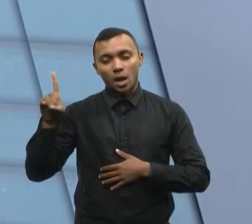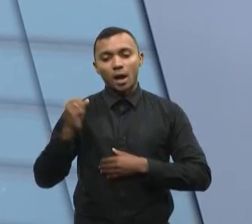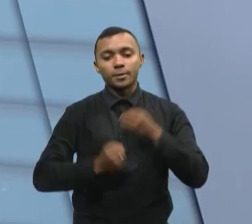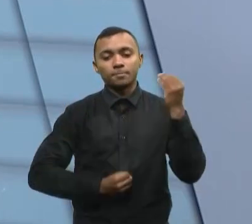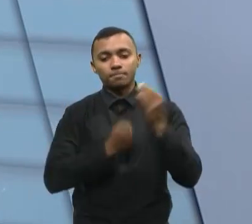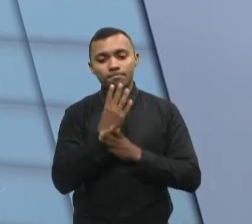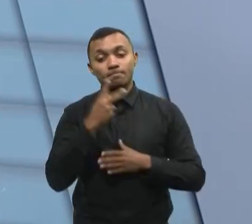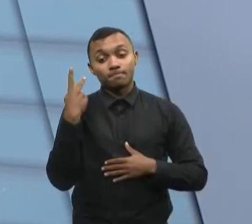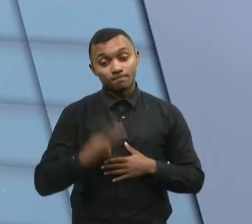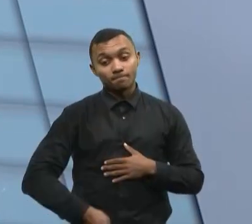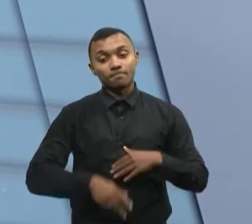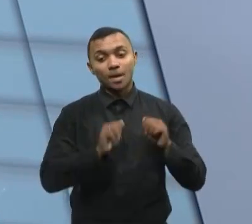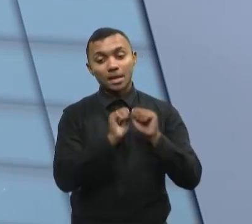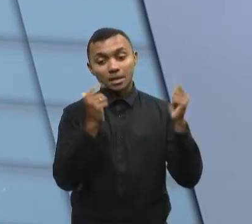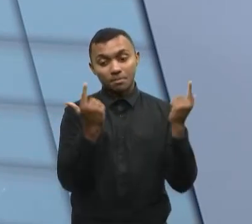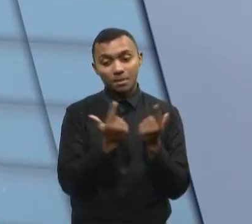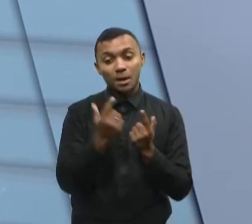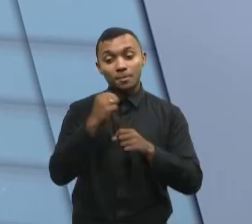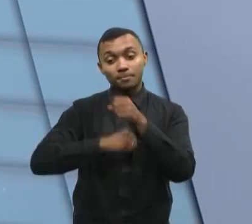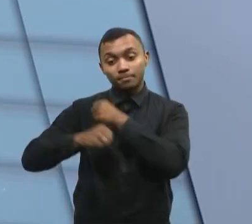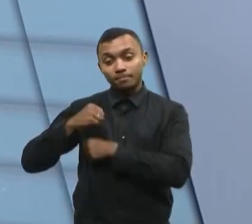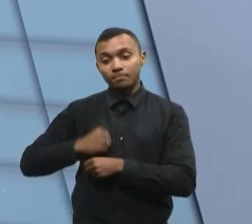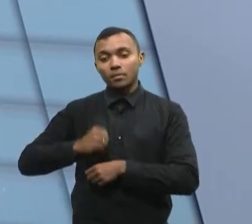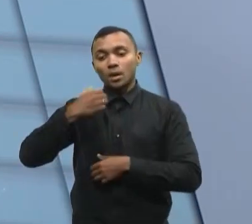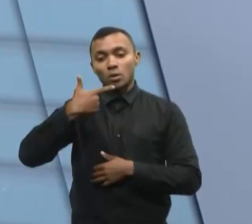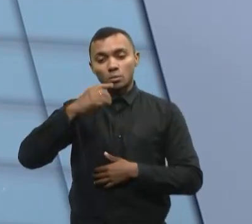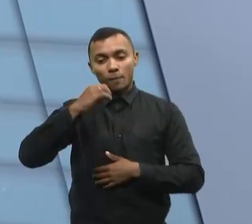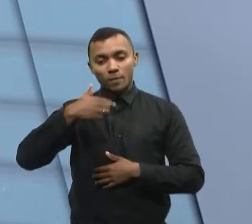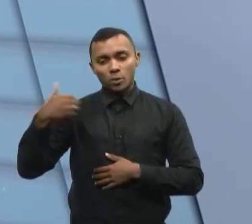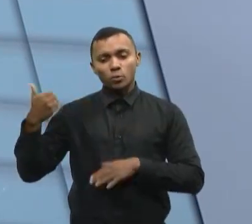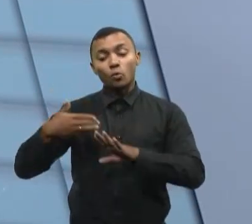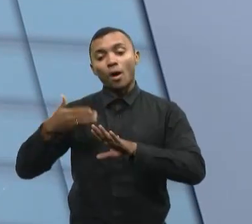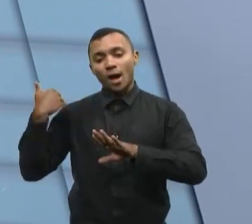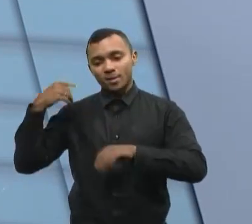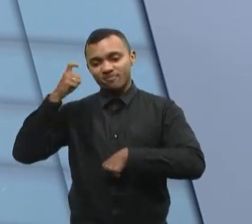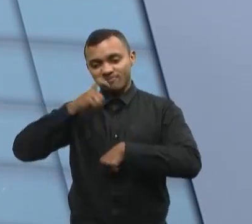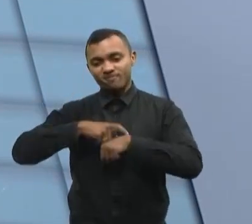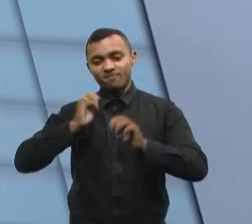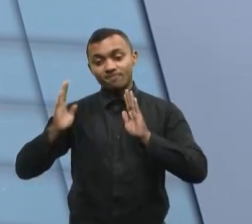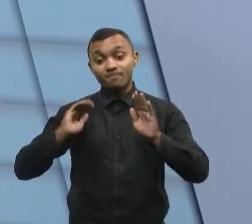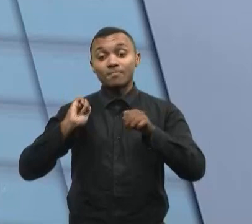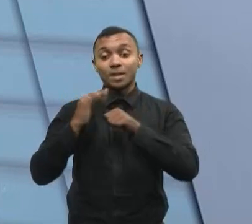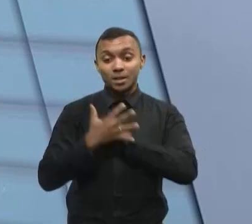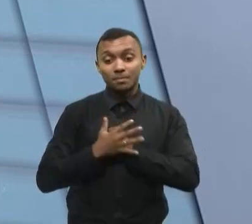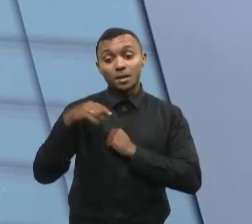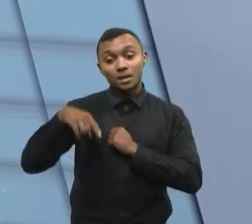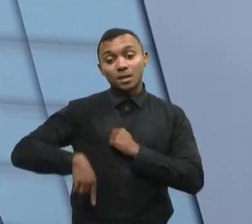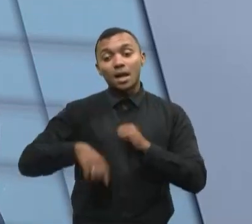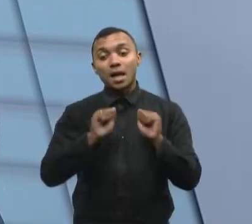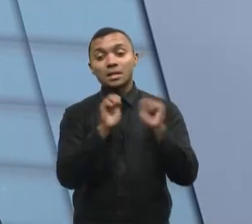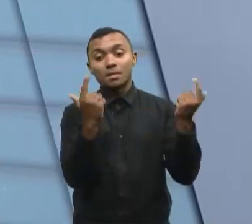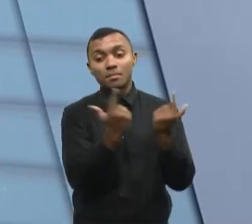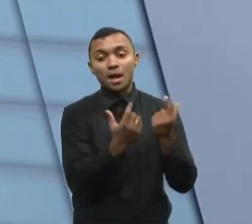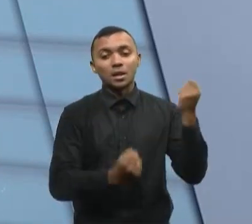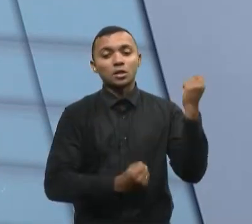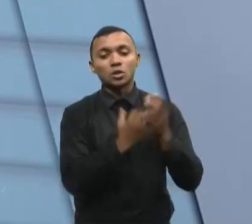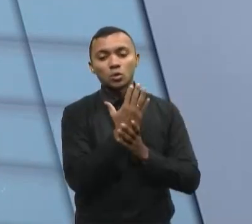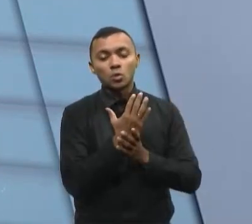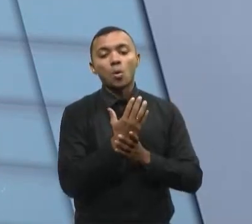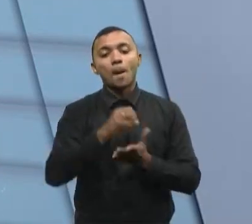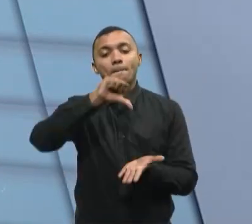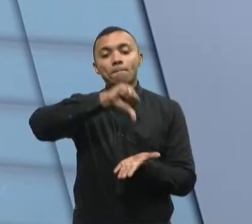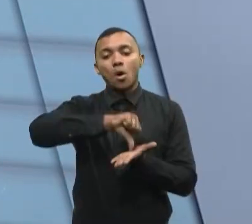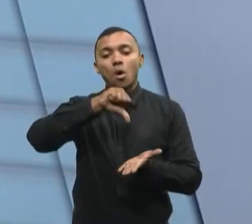na Assembleia em 2021, plena pandemia, a Assembleia criou o Centro Inclusivo de Atendimento e Desenvolvimento